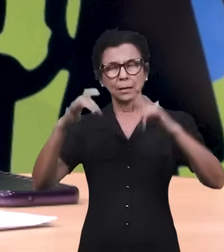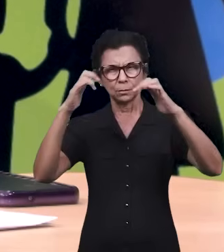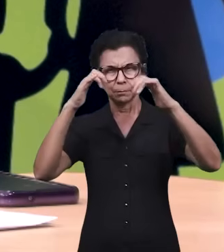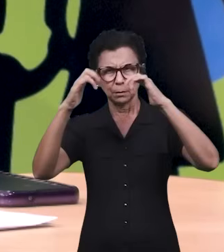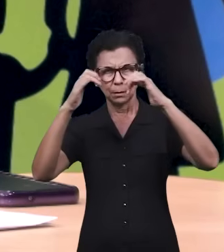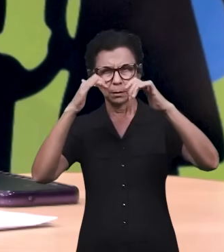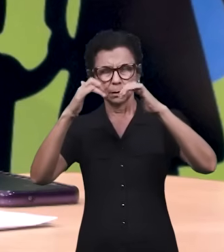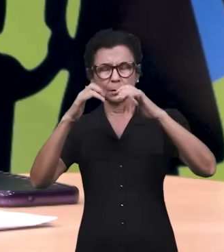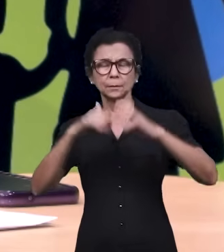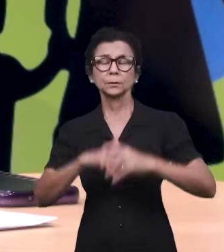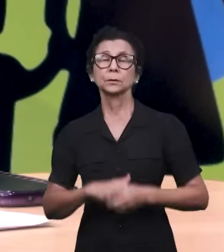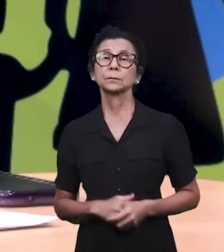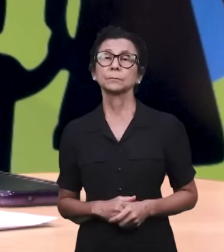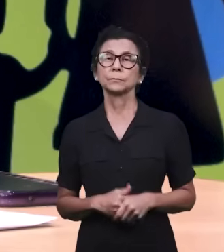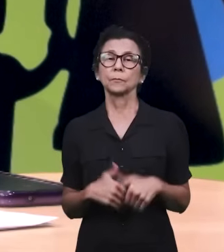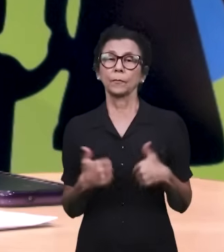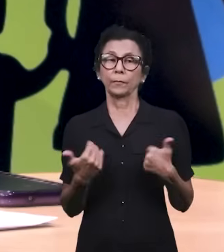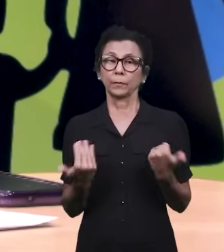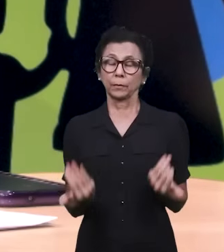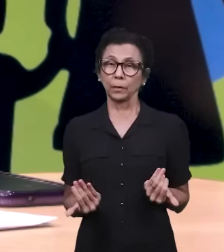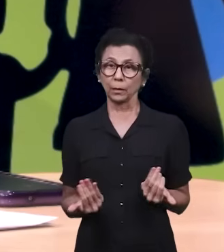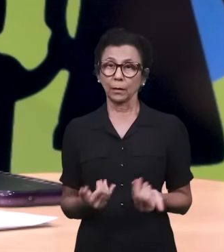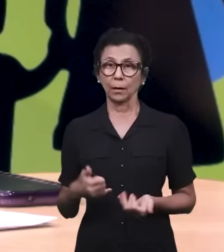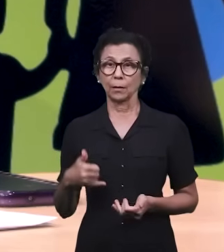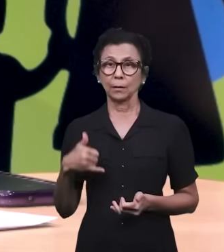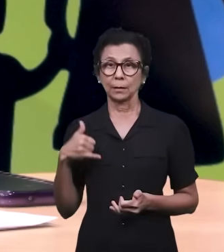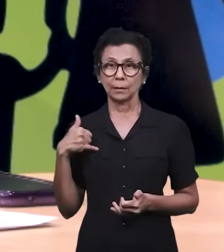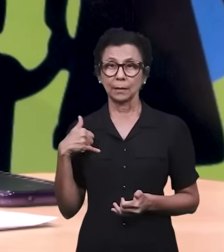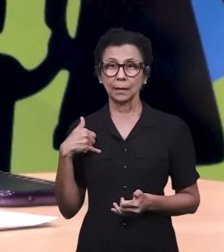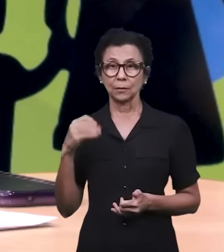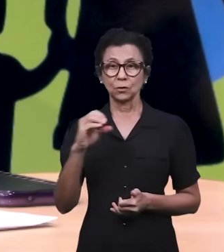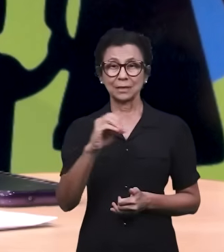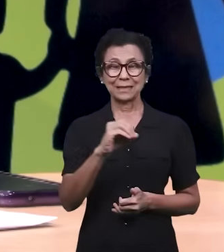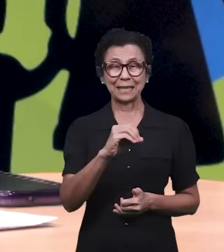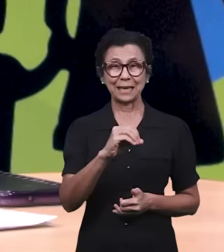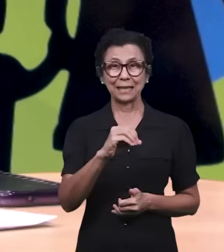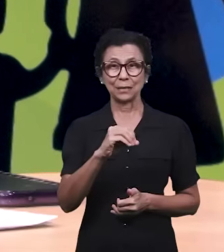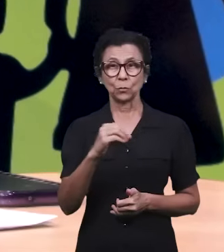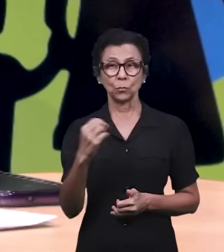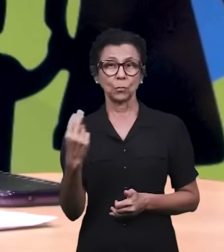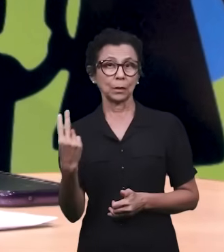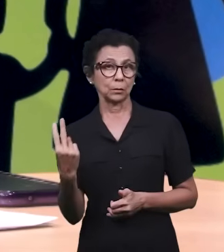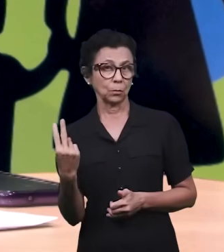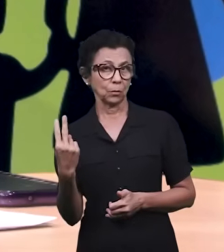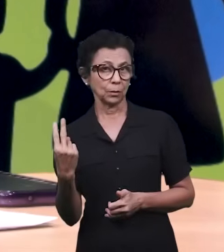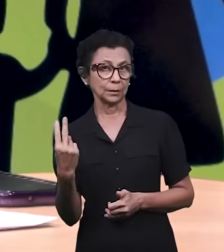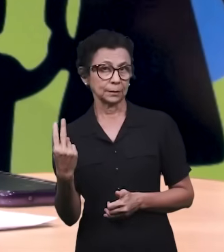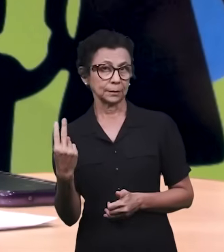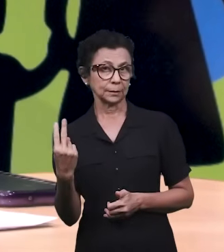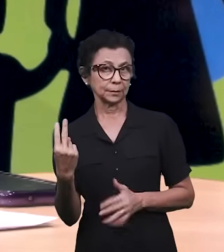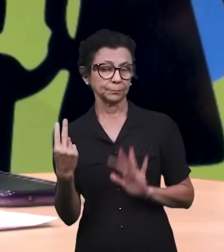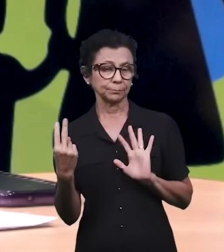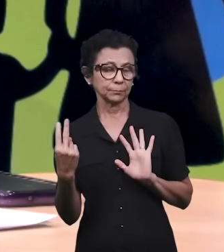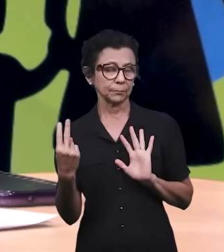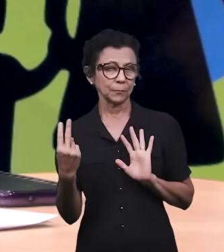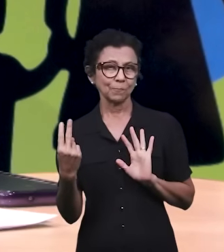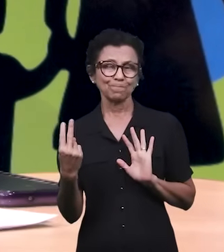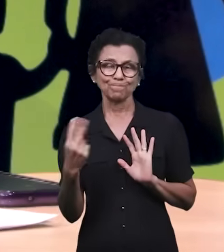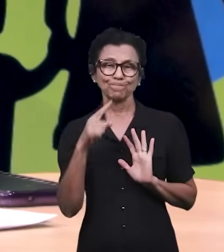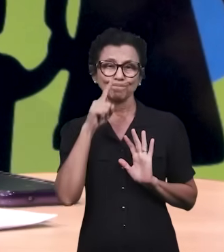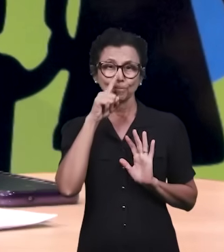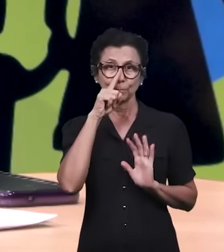as telas para as crianças de 0 a 2 anos, vamos botar nessa faixa etária primeiro, elas são